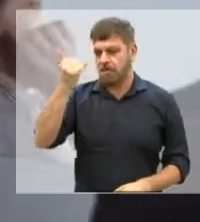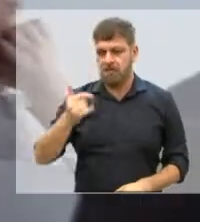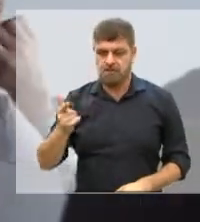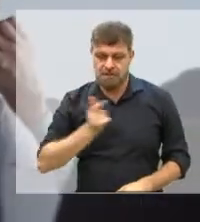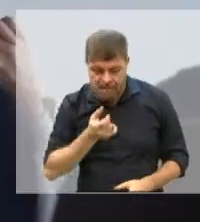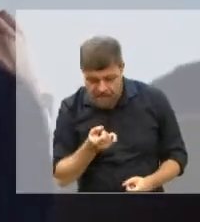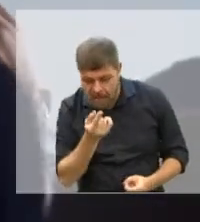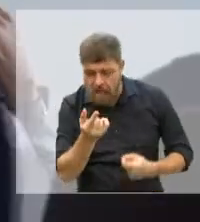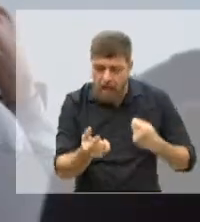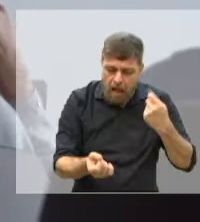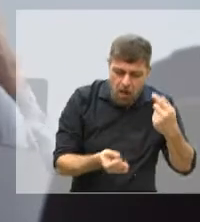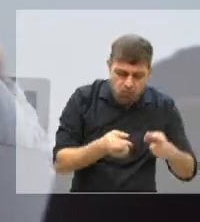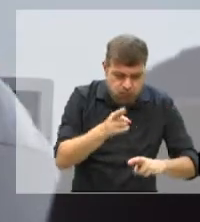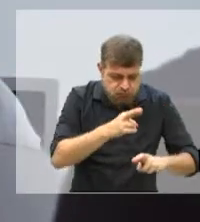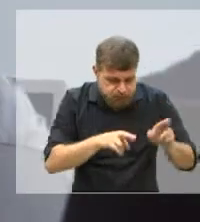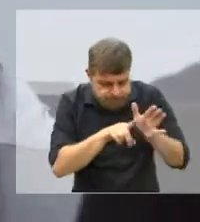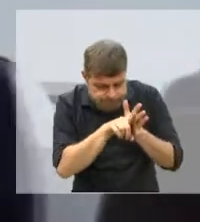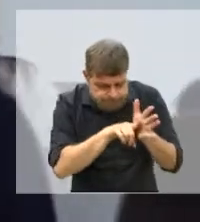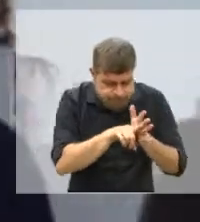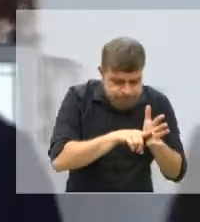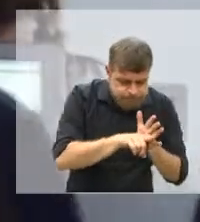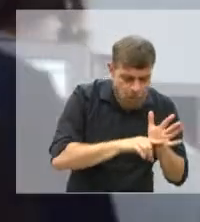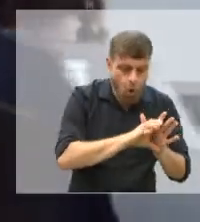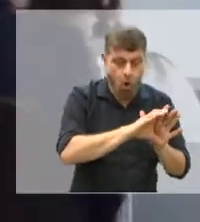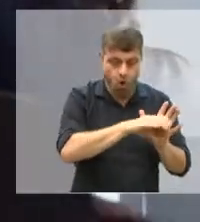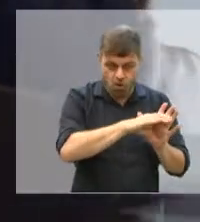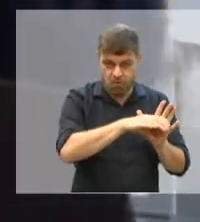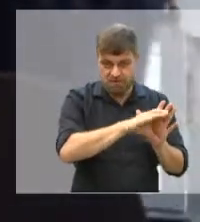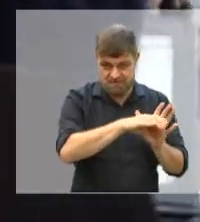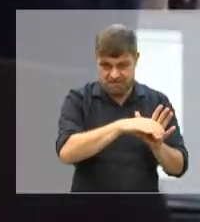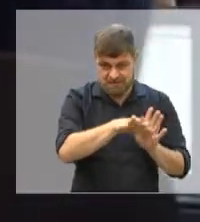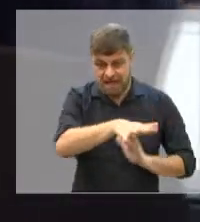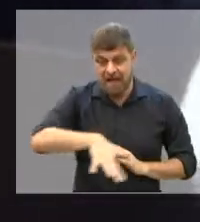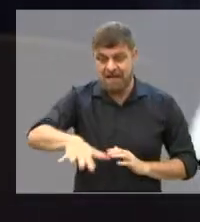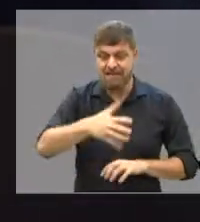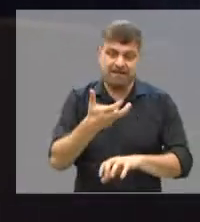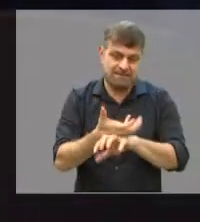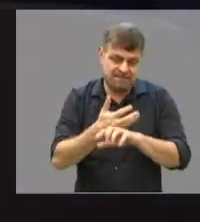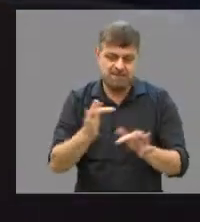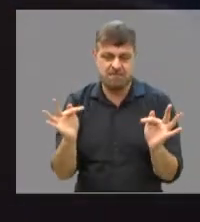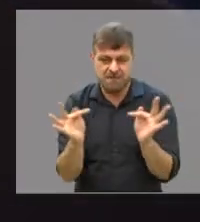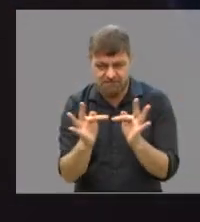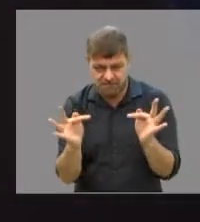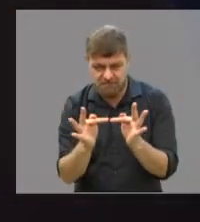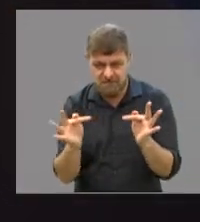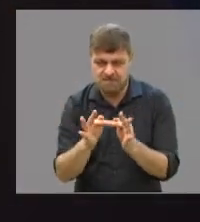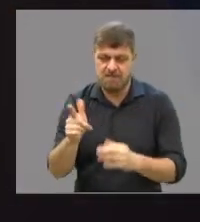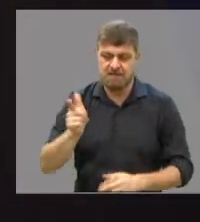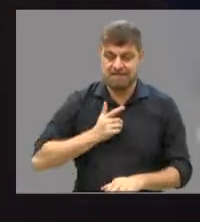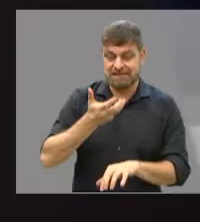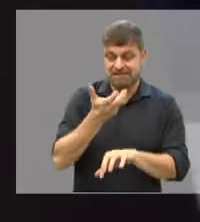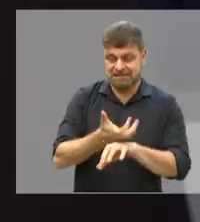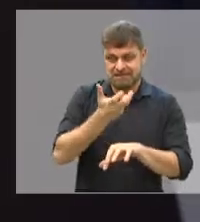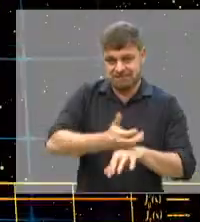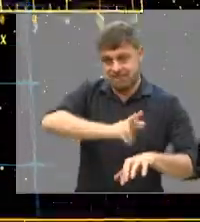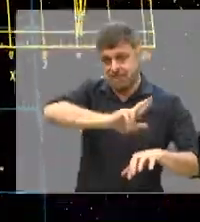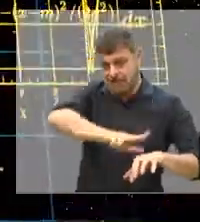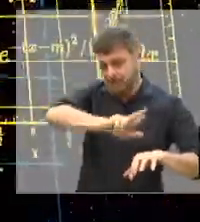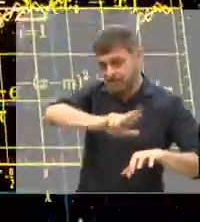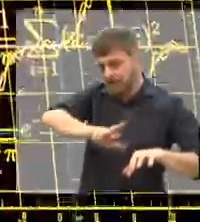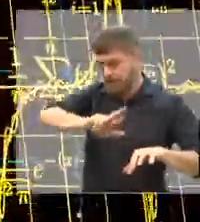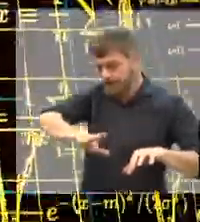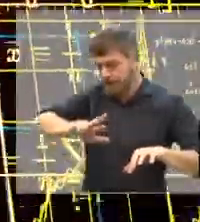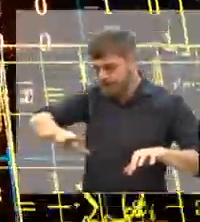sido revistos, algumas teorias têm sido revistas mesmo no campo da física e de outras áreas científicas também,